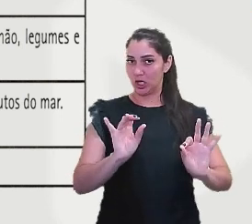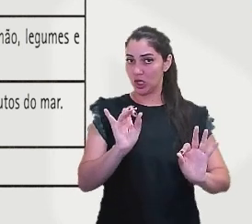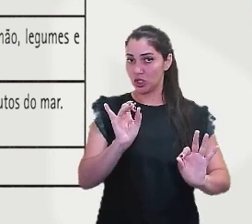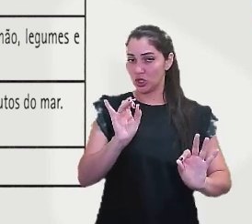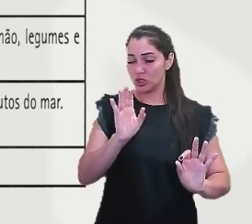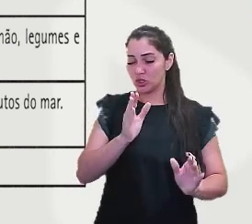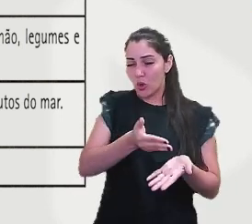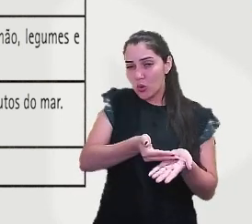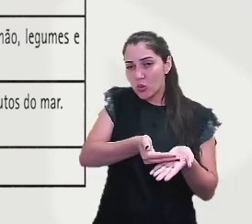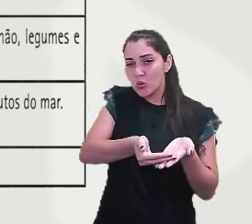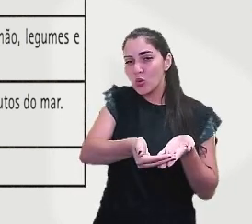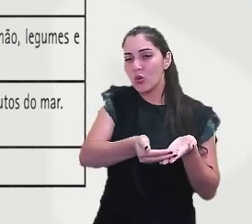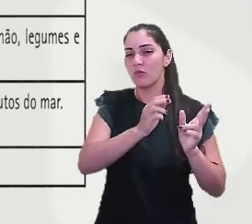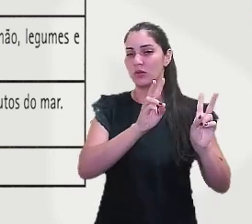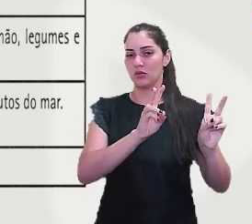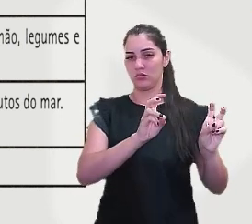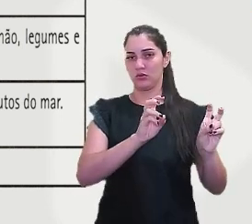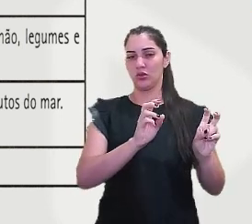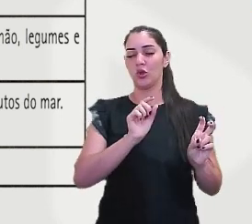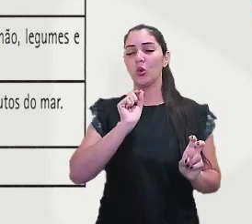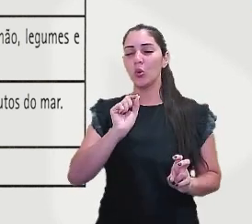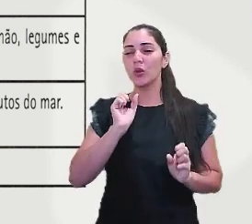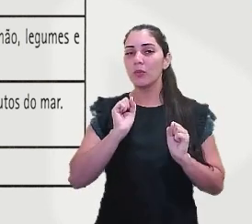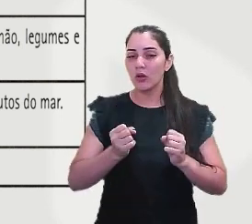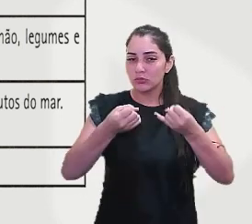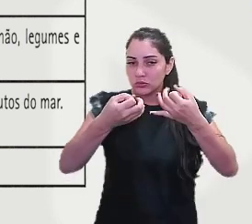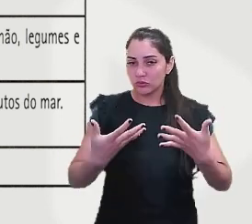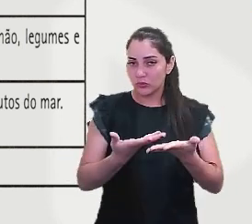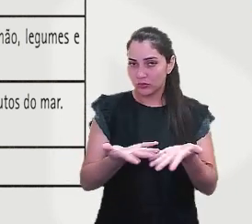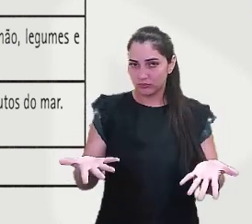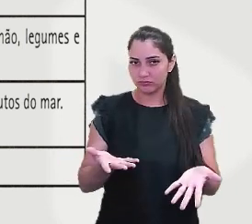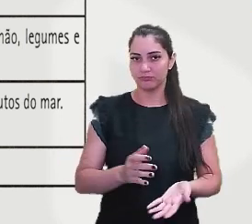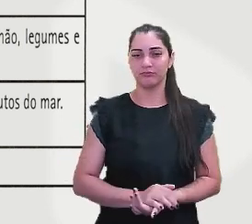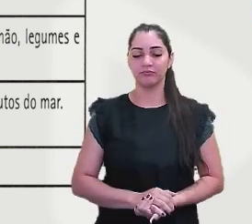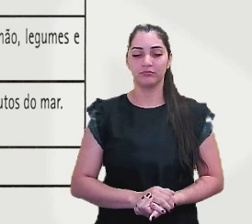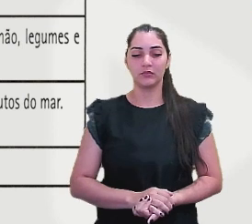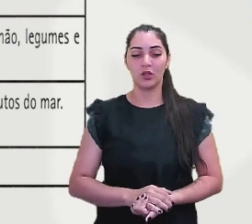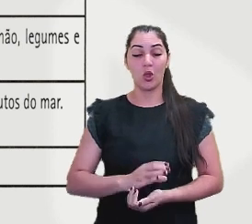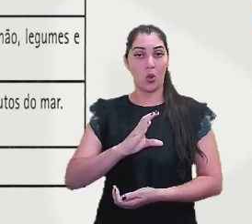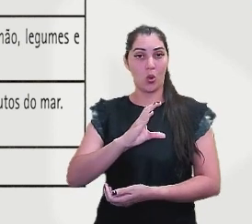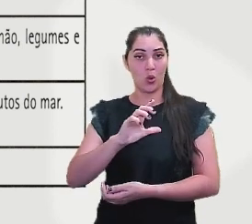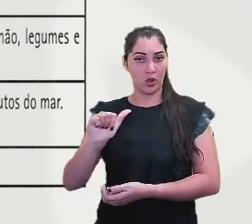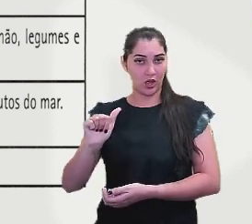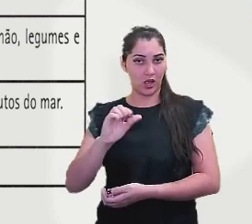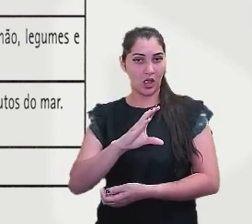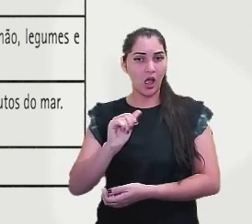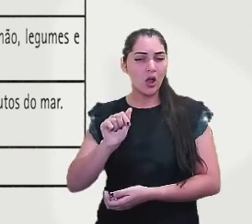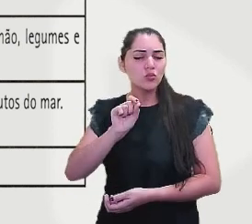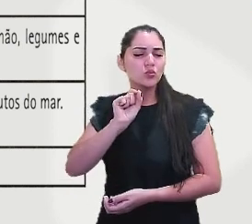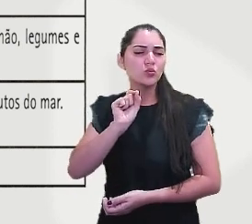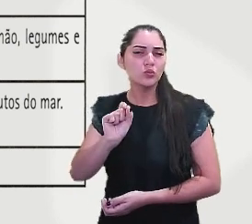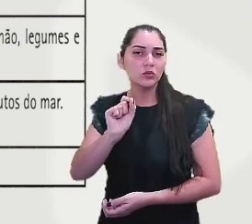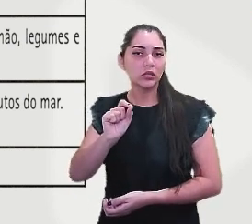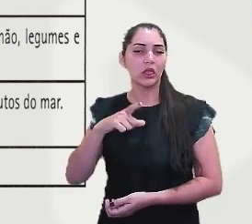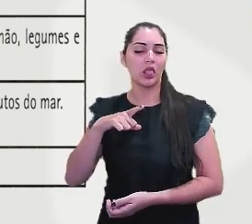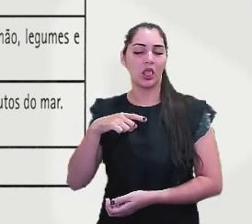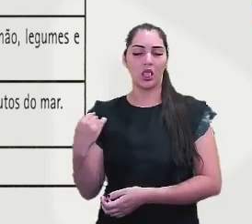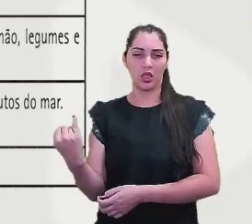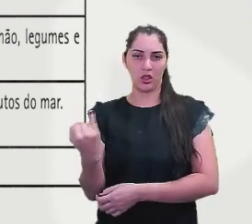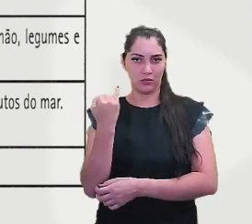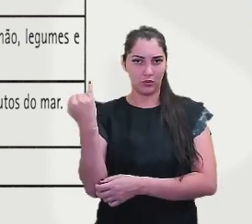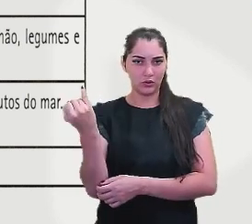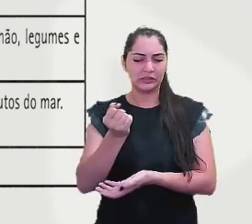a pontinha do iceberg do que a gente pode falar sobre essa temática. Vamos começar lá com o cálcio. Gente, o cálcio, eu não preciso dizer que ele tem importância